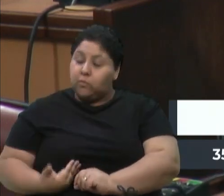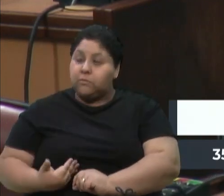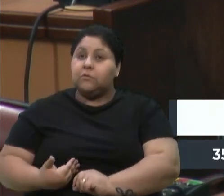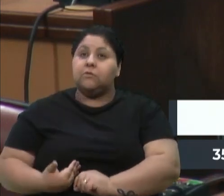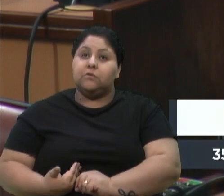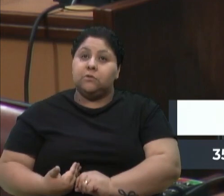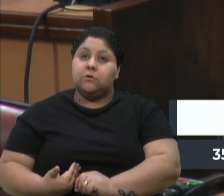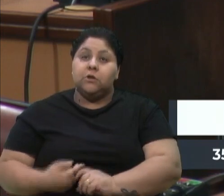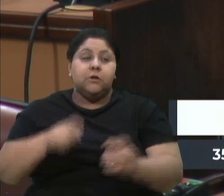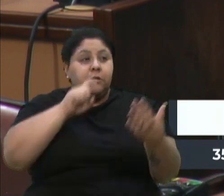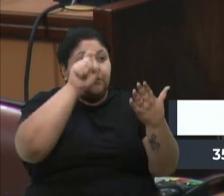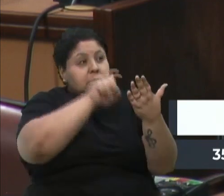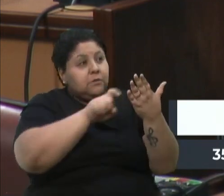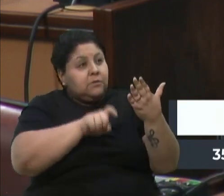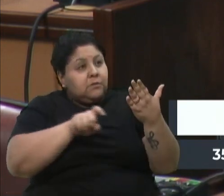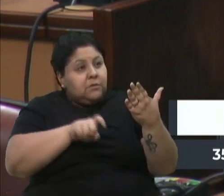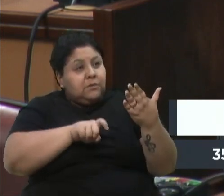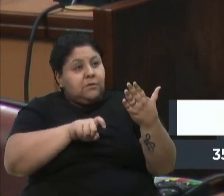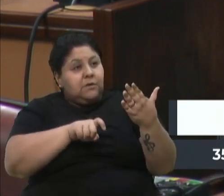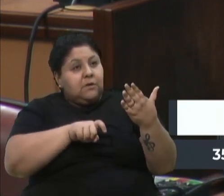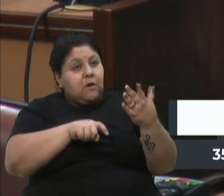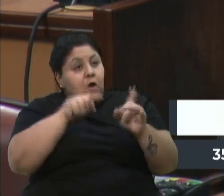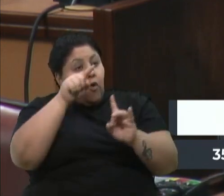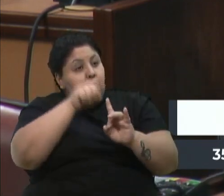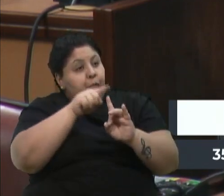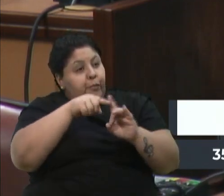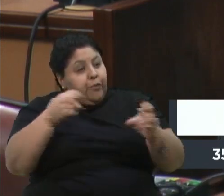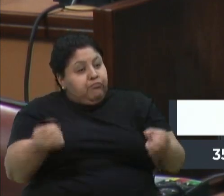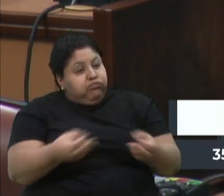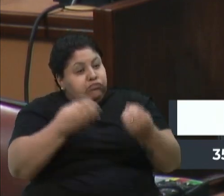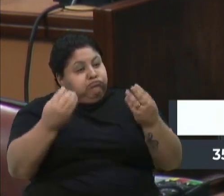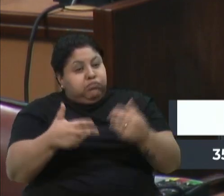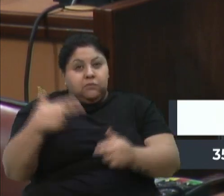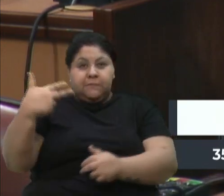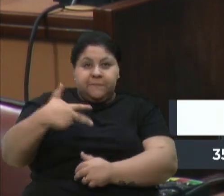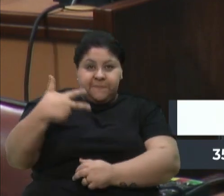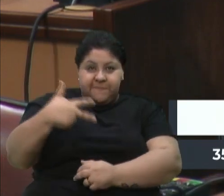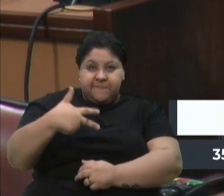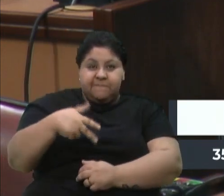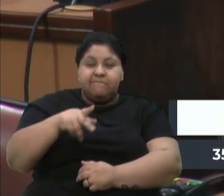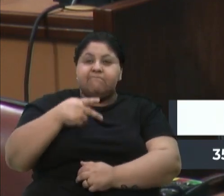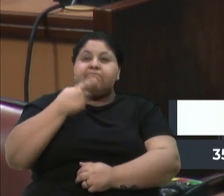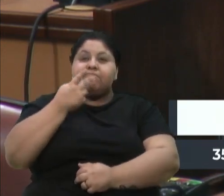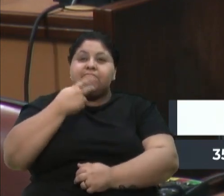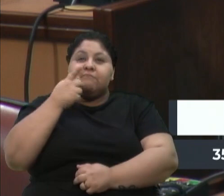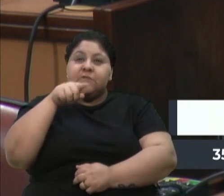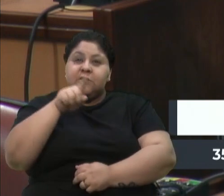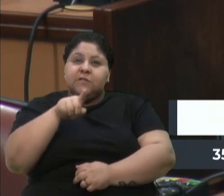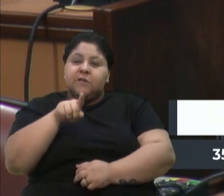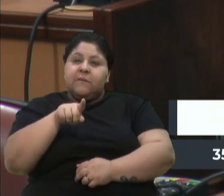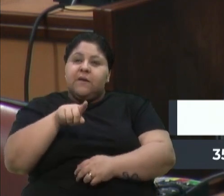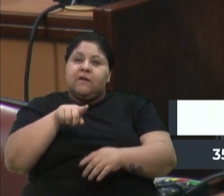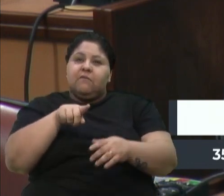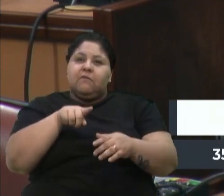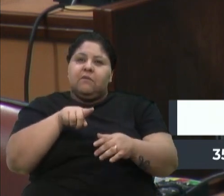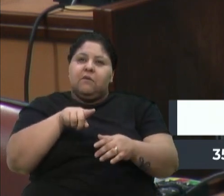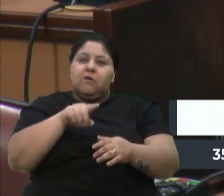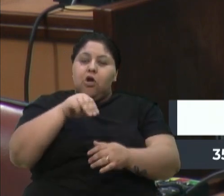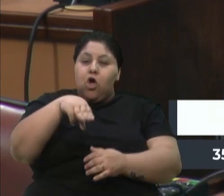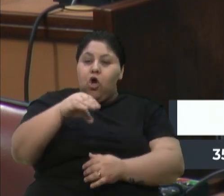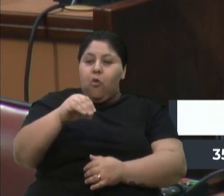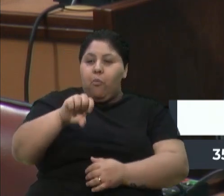o grafite, para esse tipo de evento e para o hip-hop. O senhor falou também do Mosaico da Quebrada, do Vielas. Ali também se